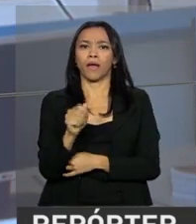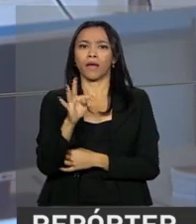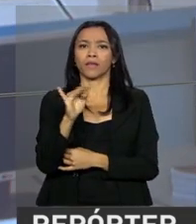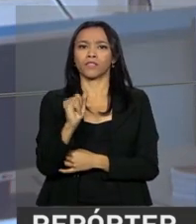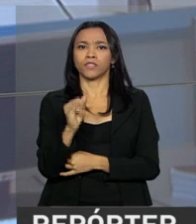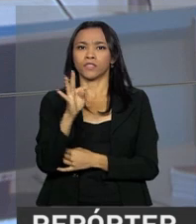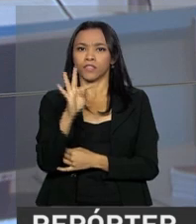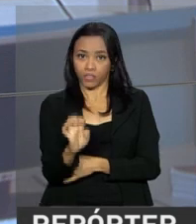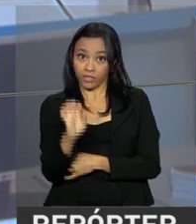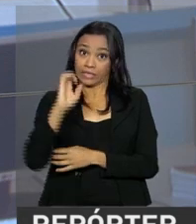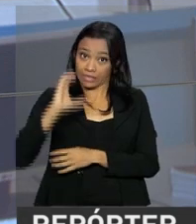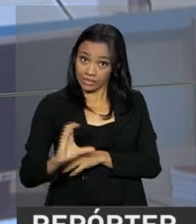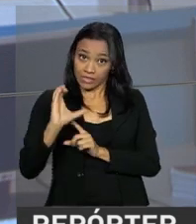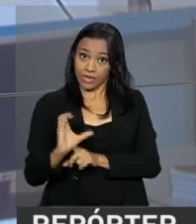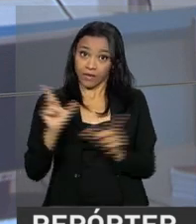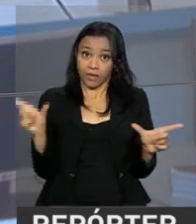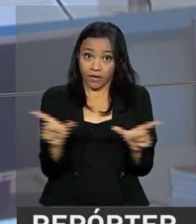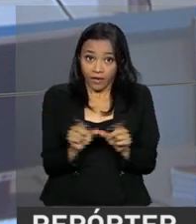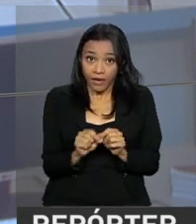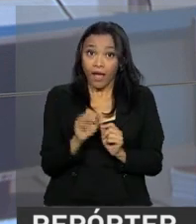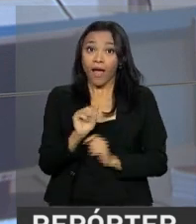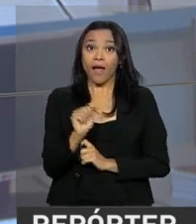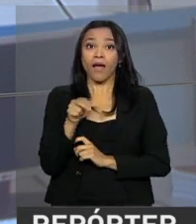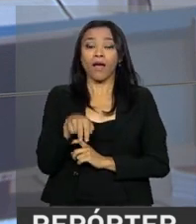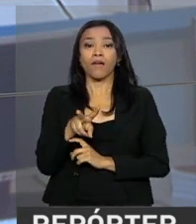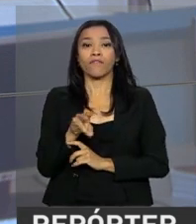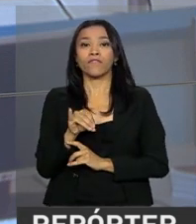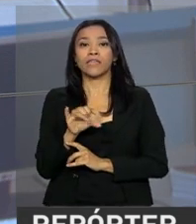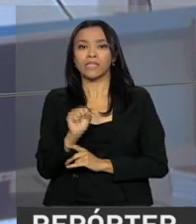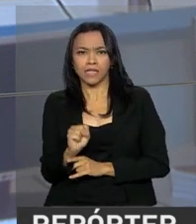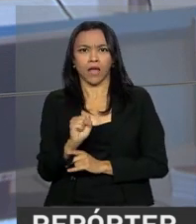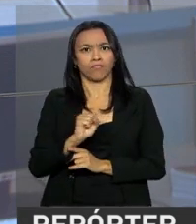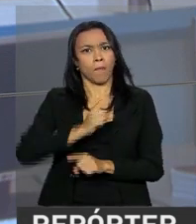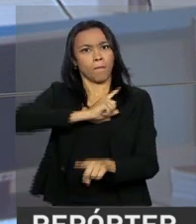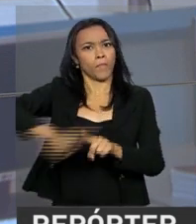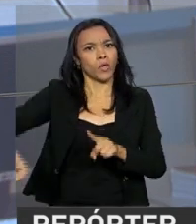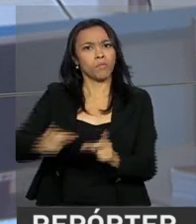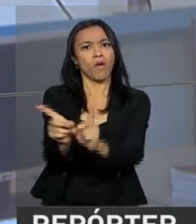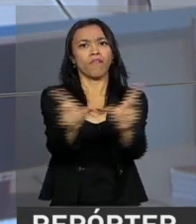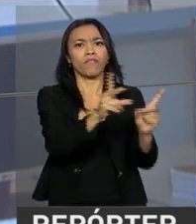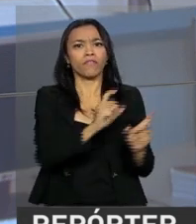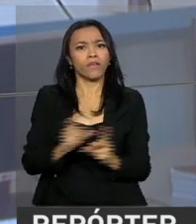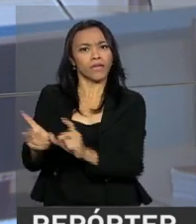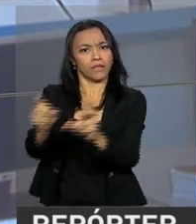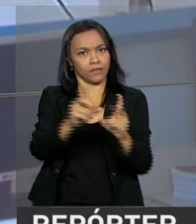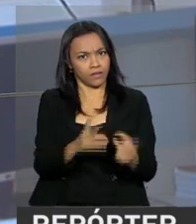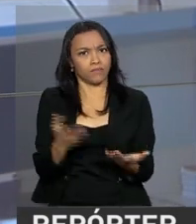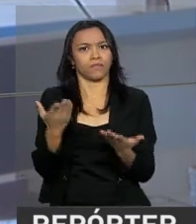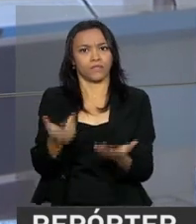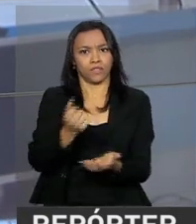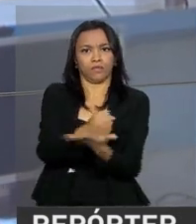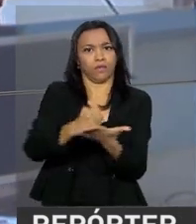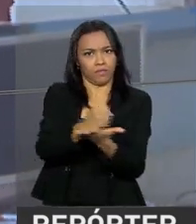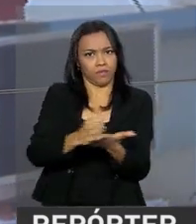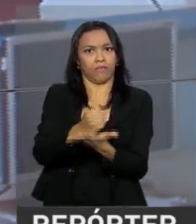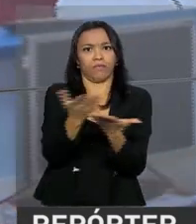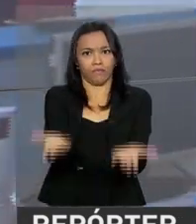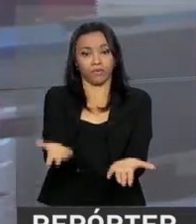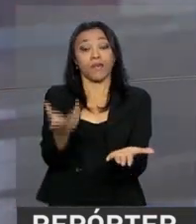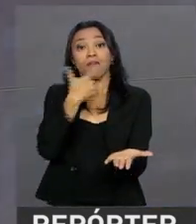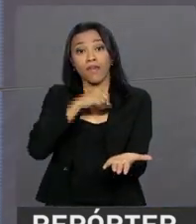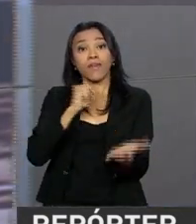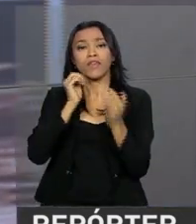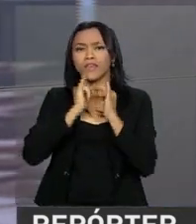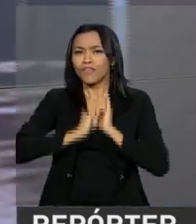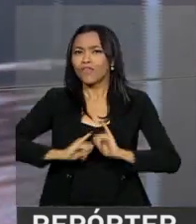Nacional de Vigilância Sanitária Anvisa a apreensão de um produto falso no mercado quem traz as informações ao vivo pra